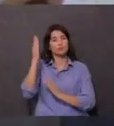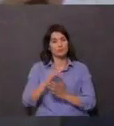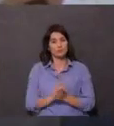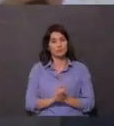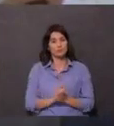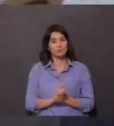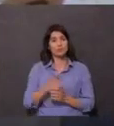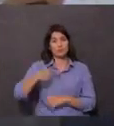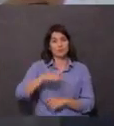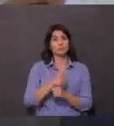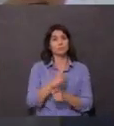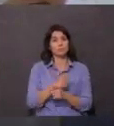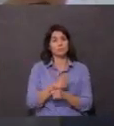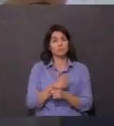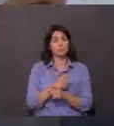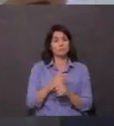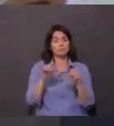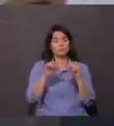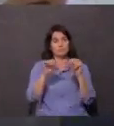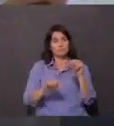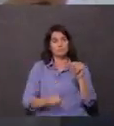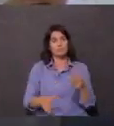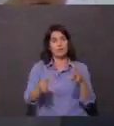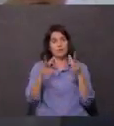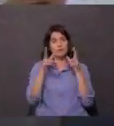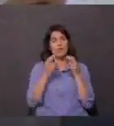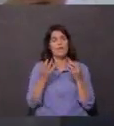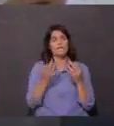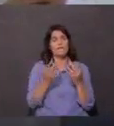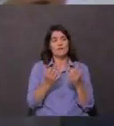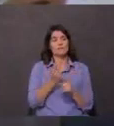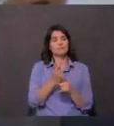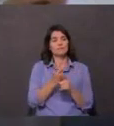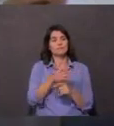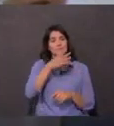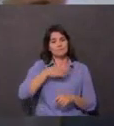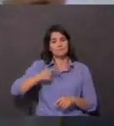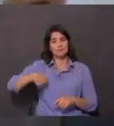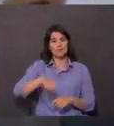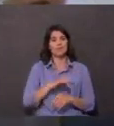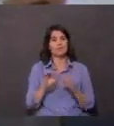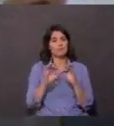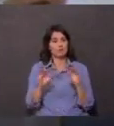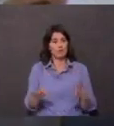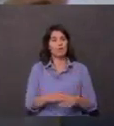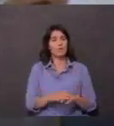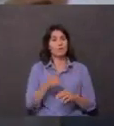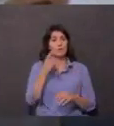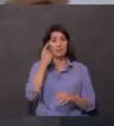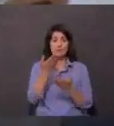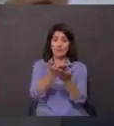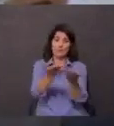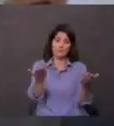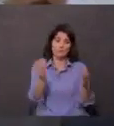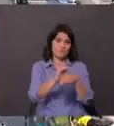Também nós escutamos estas palavras, pois elas também nos são dirigidas, em particular a vós,